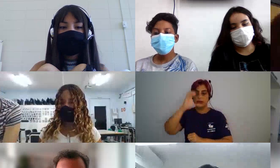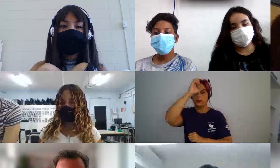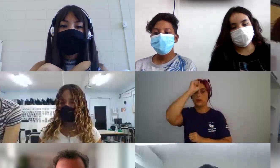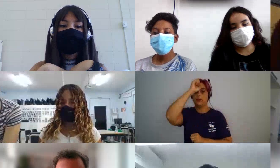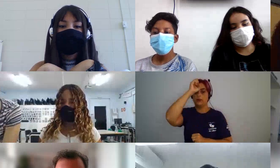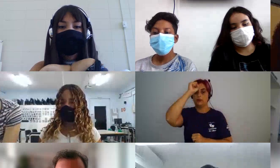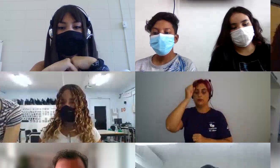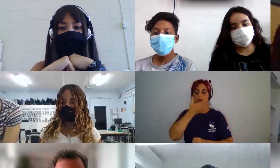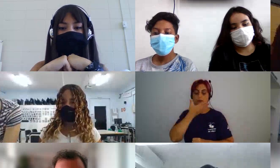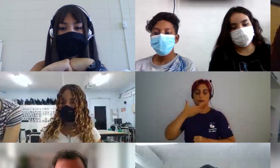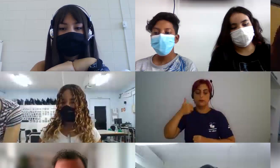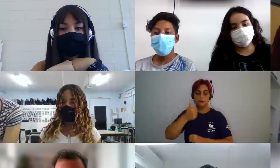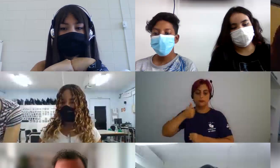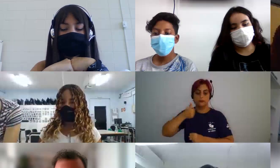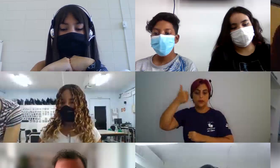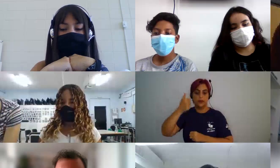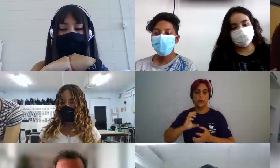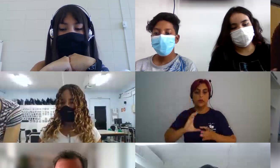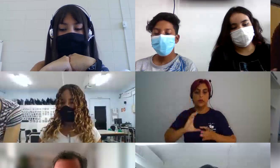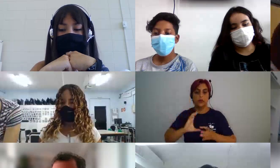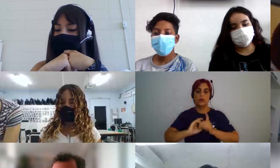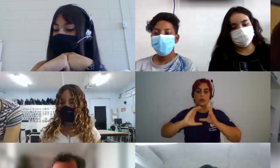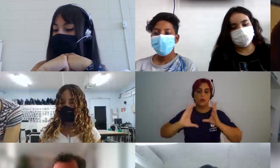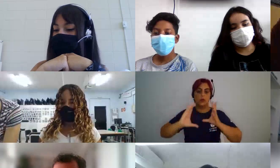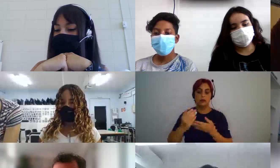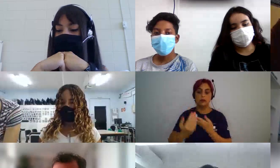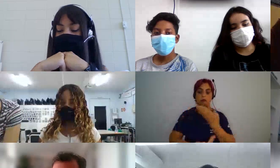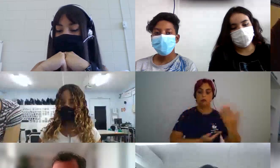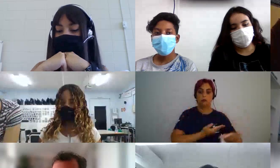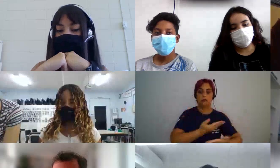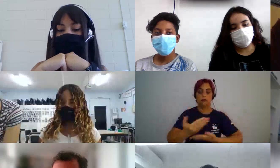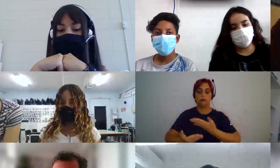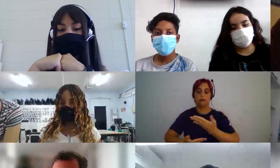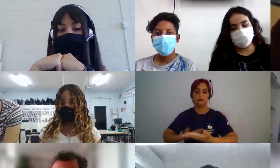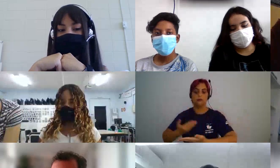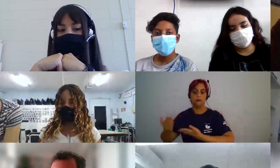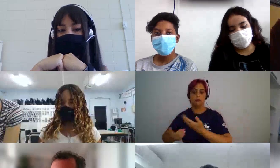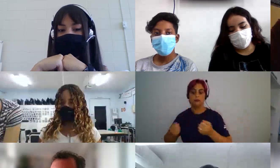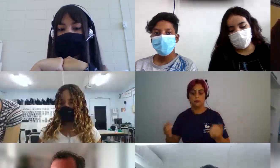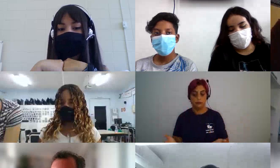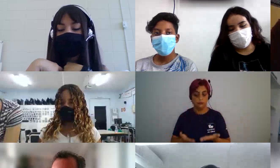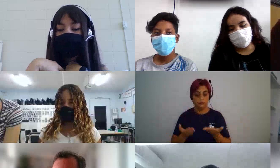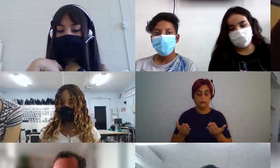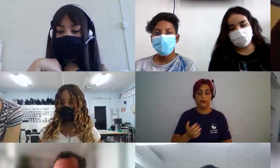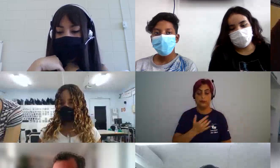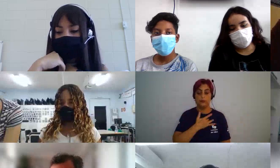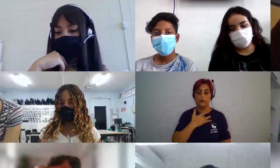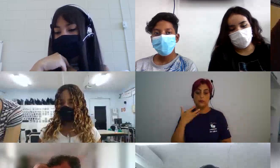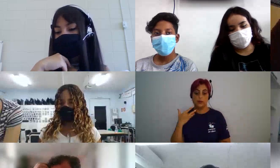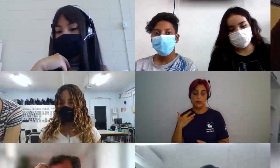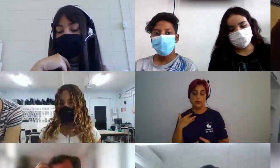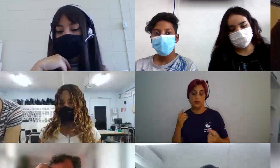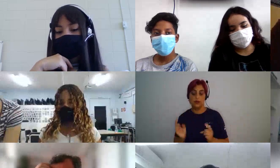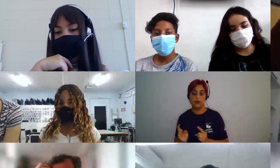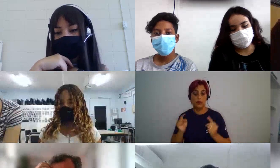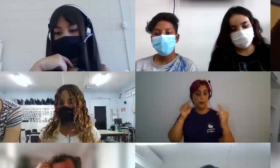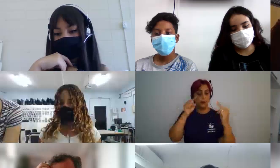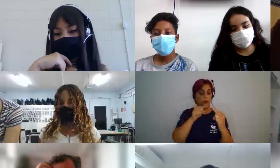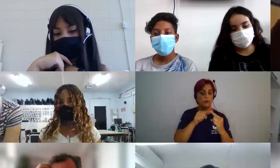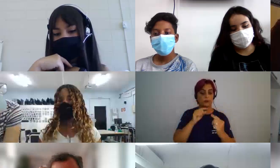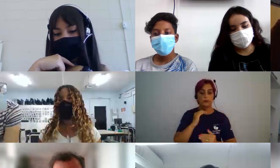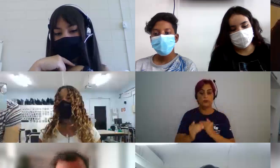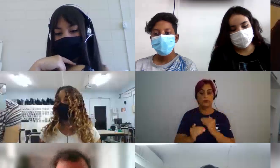humanos, democracia participativa, promoção da saúde, na perspectiva do